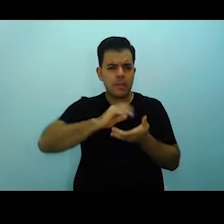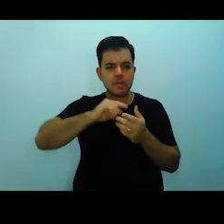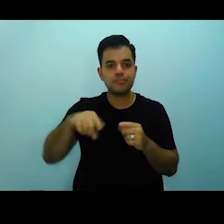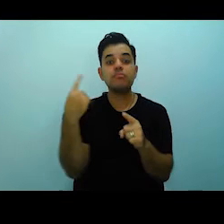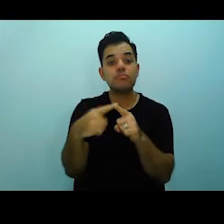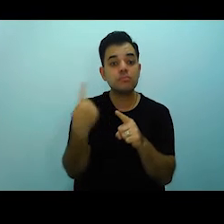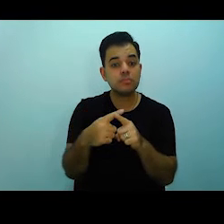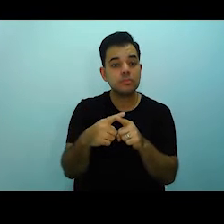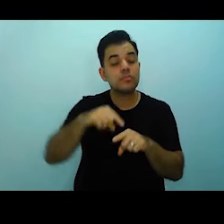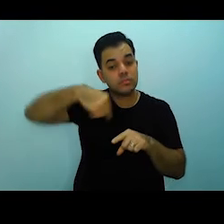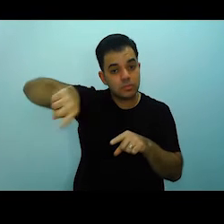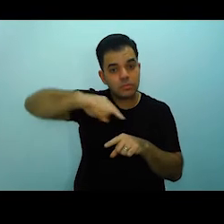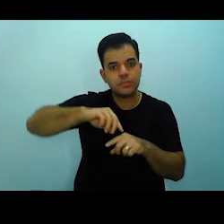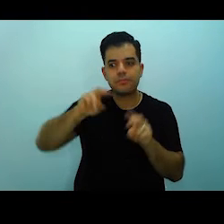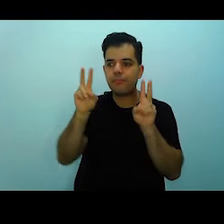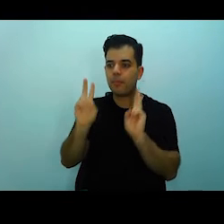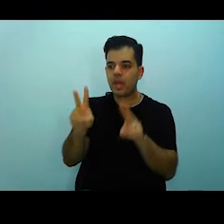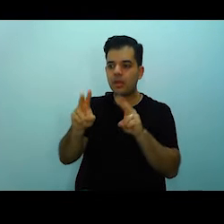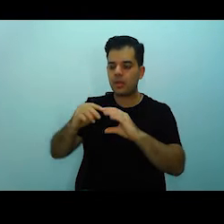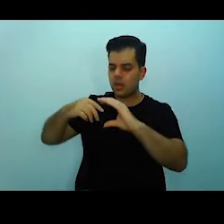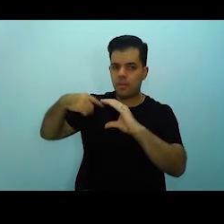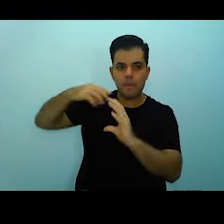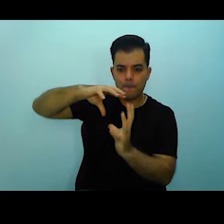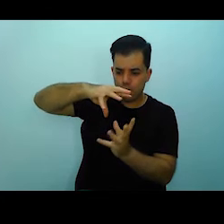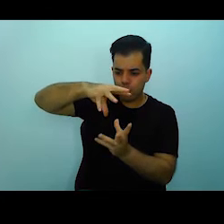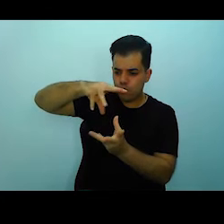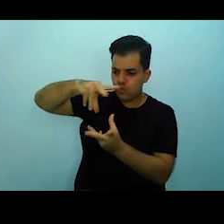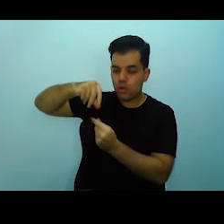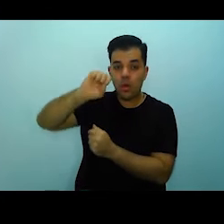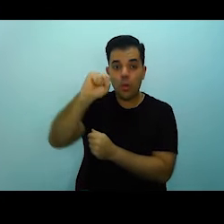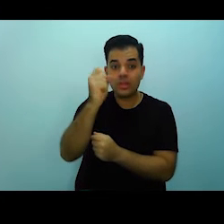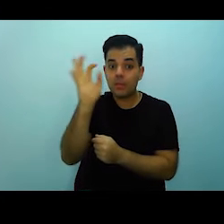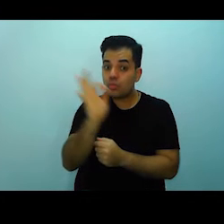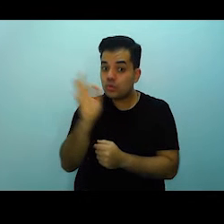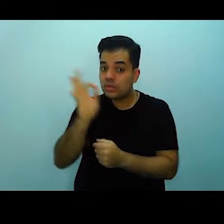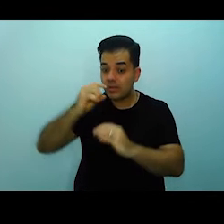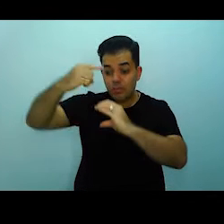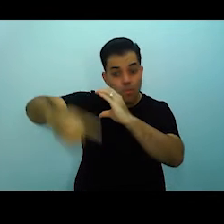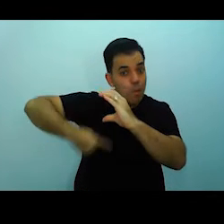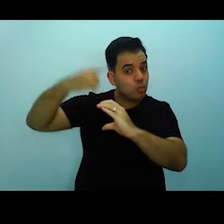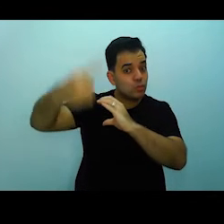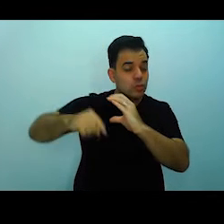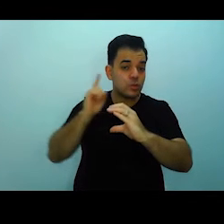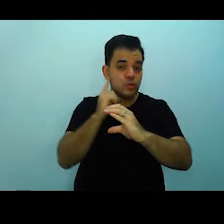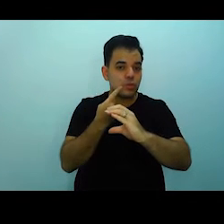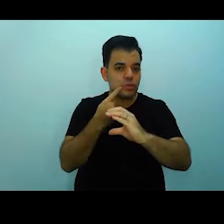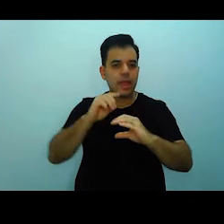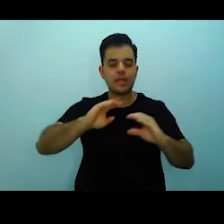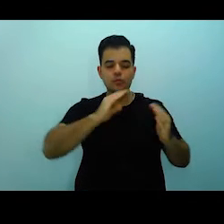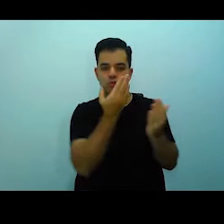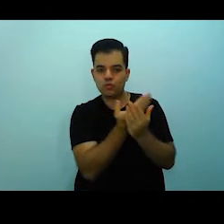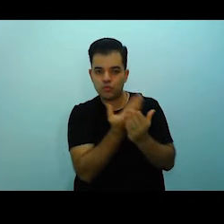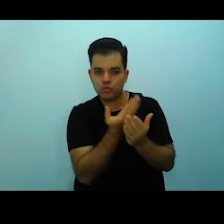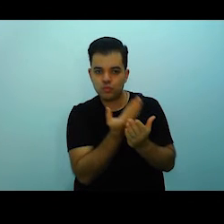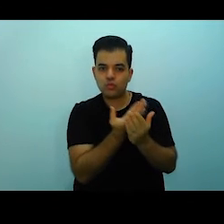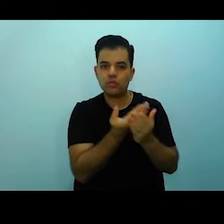quando a gente olha a nível global, a gente vê que 80% dos surdos do mundo eles têm baixa escolaridade e problemas